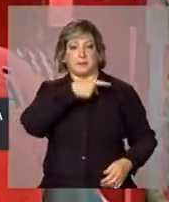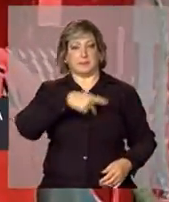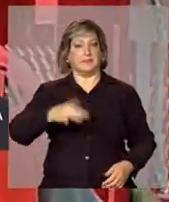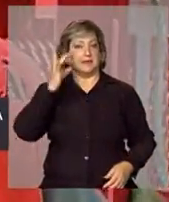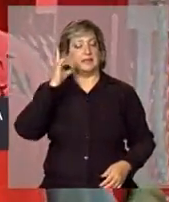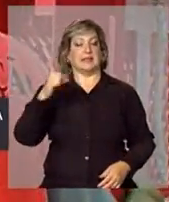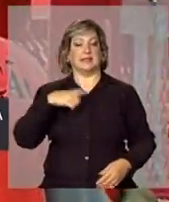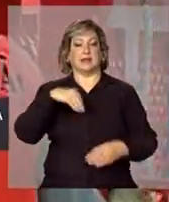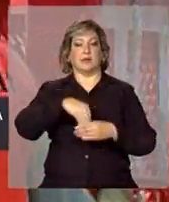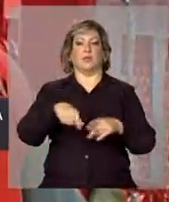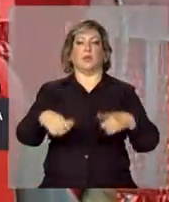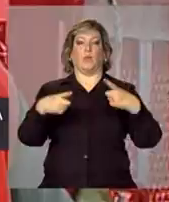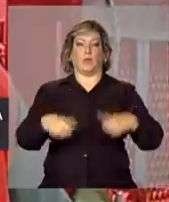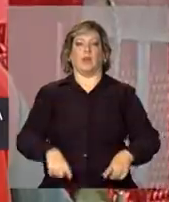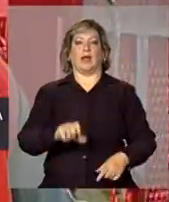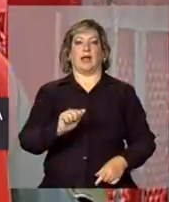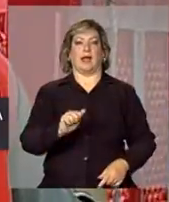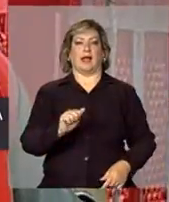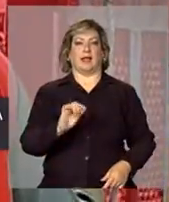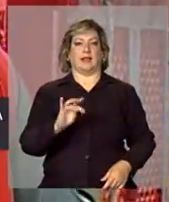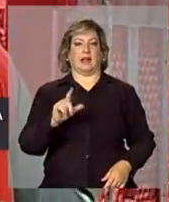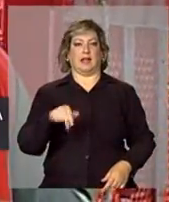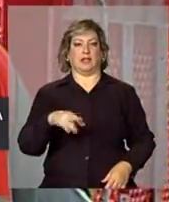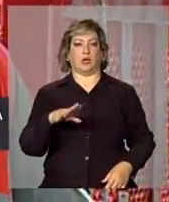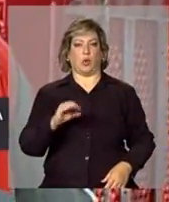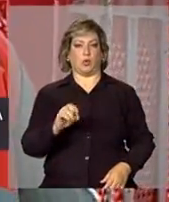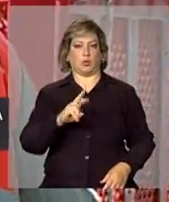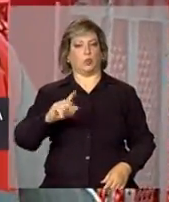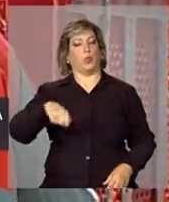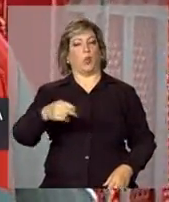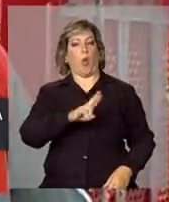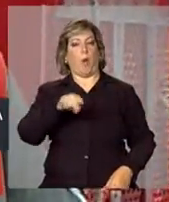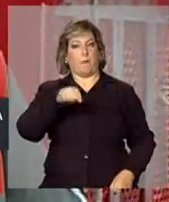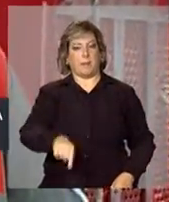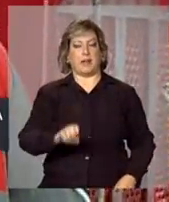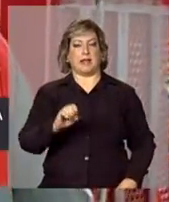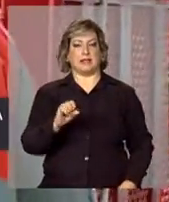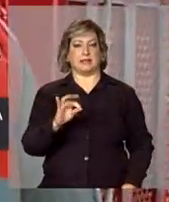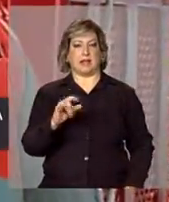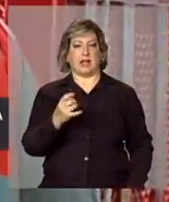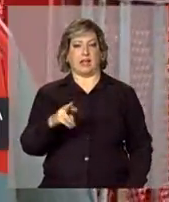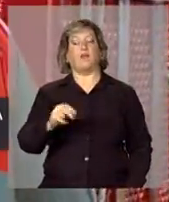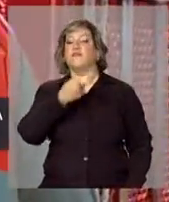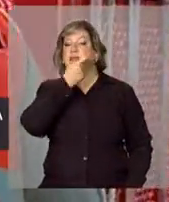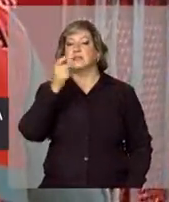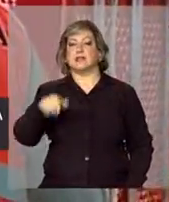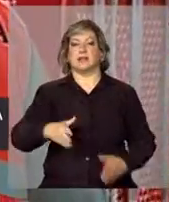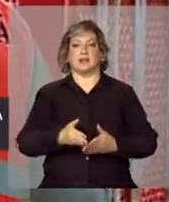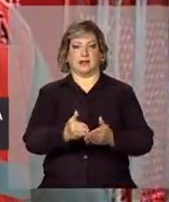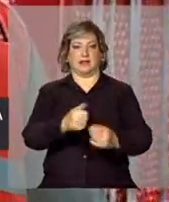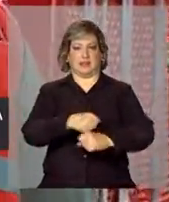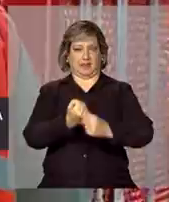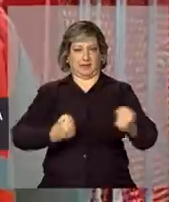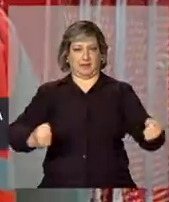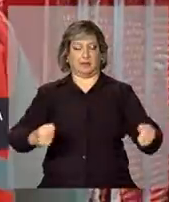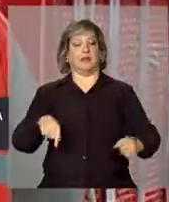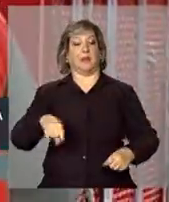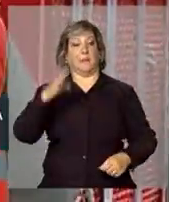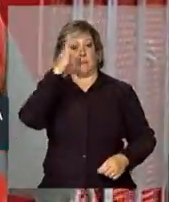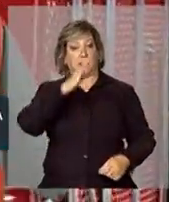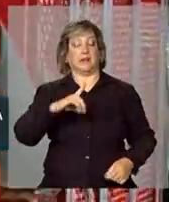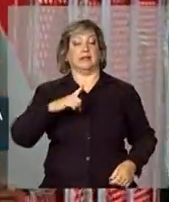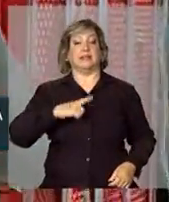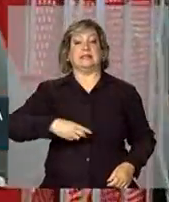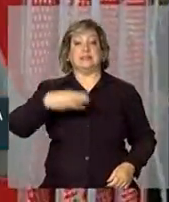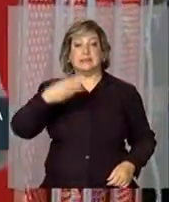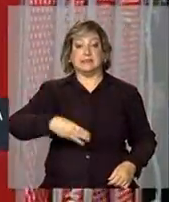Estaleiro Atlântico Sul fazendo uma visita ao navio o Brasil tem hoje a terceira maior carteira de